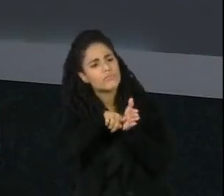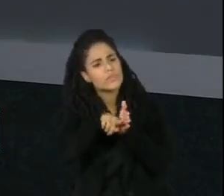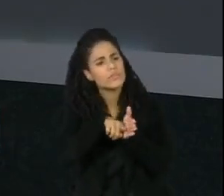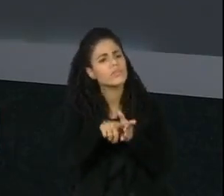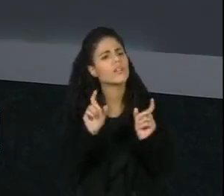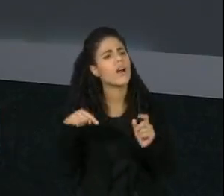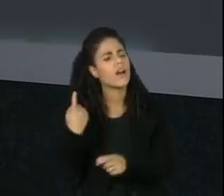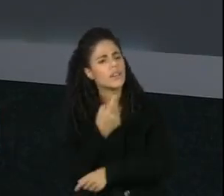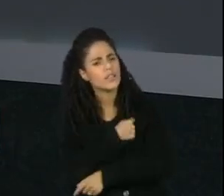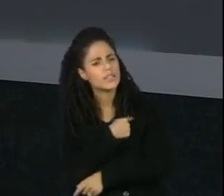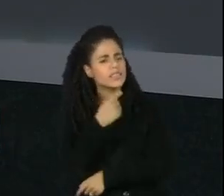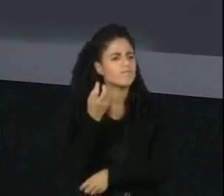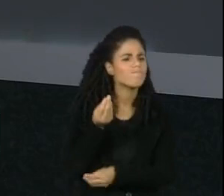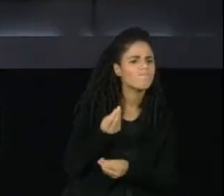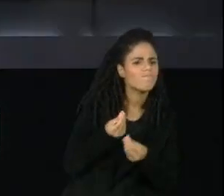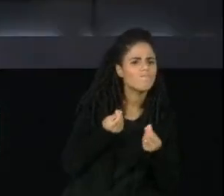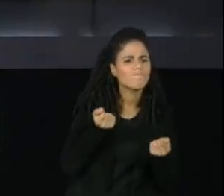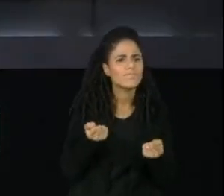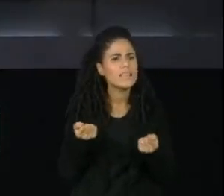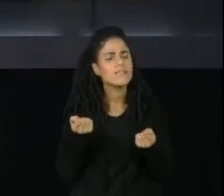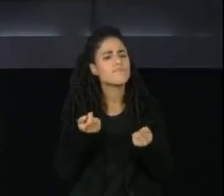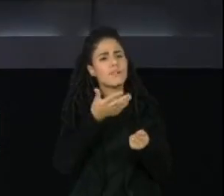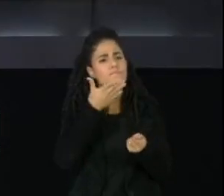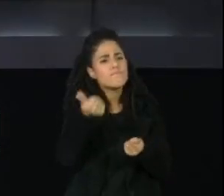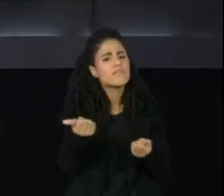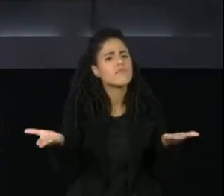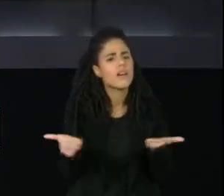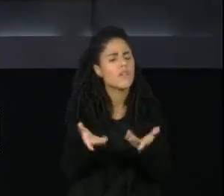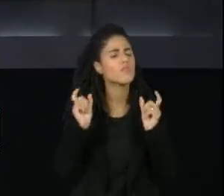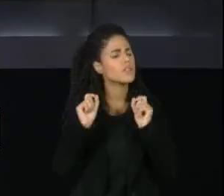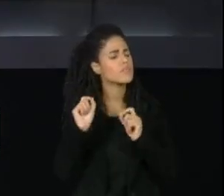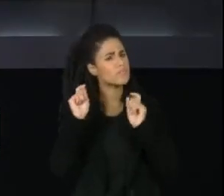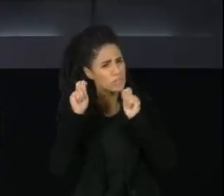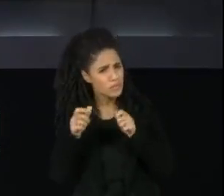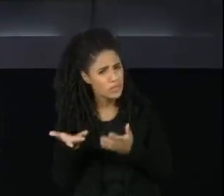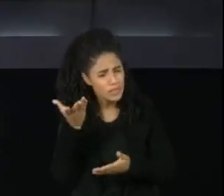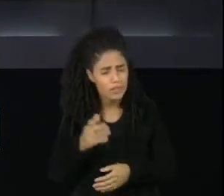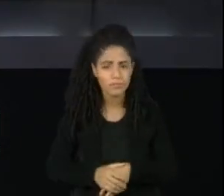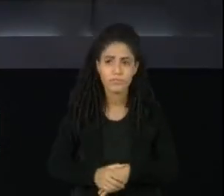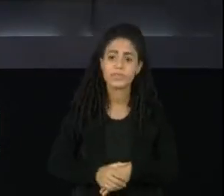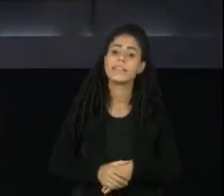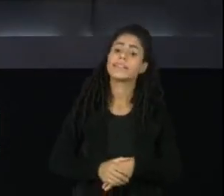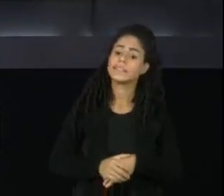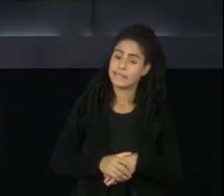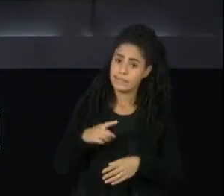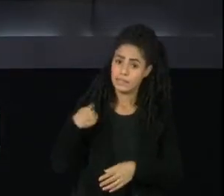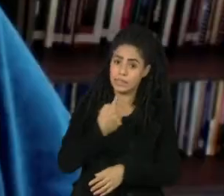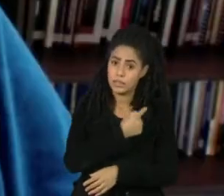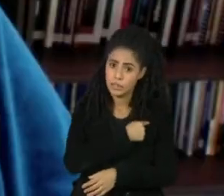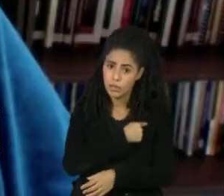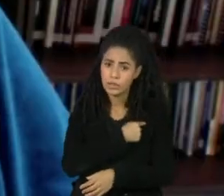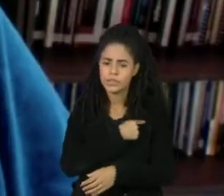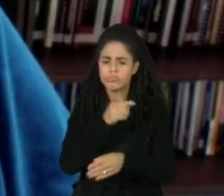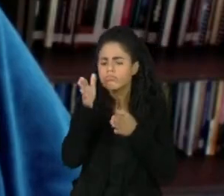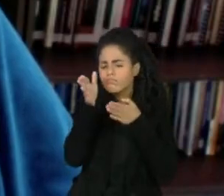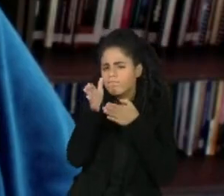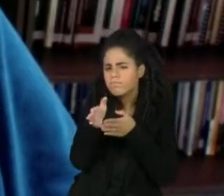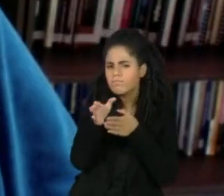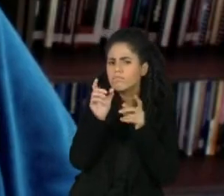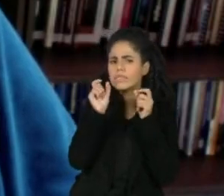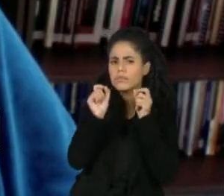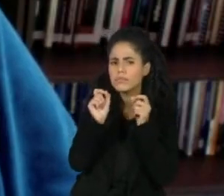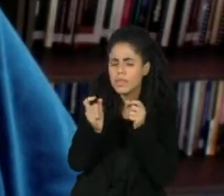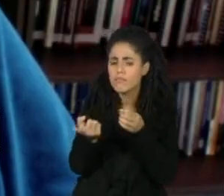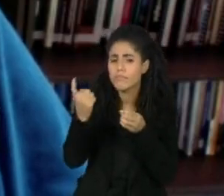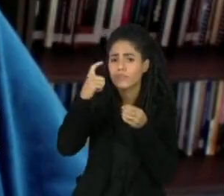chegue nesse ponto de não retorno? Não há a menor dúvida que nós estamos muito próximos desse ponto de não retorno,